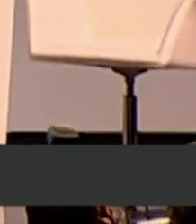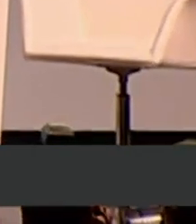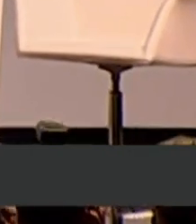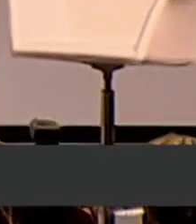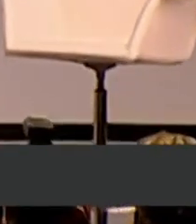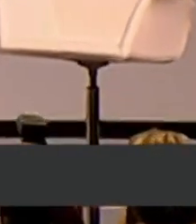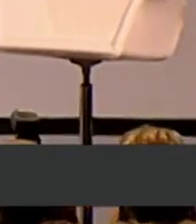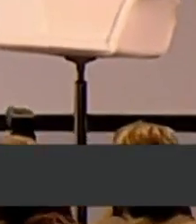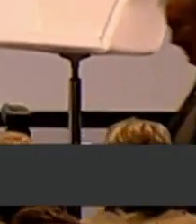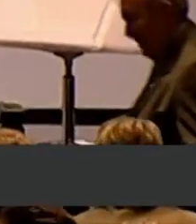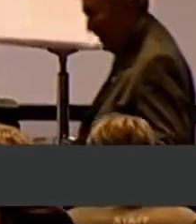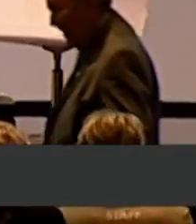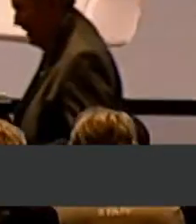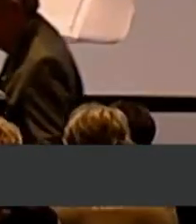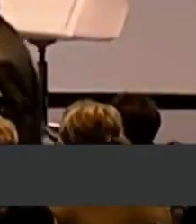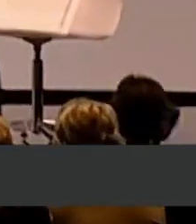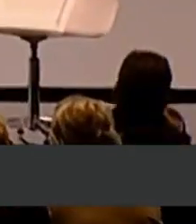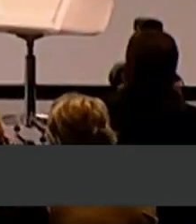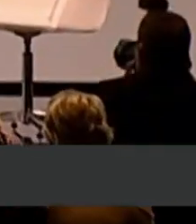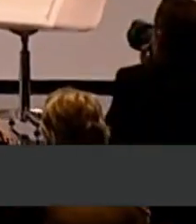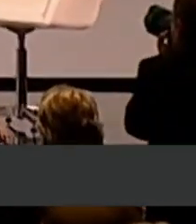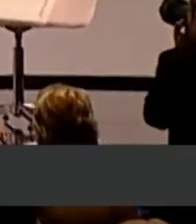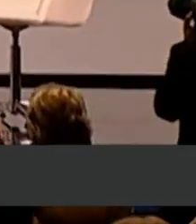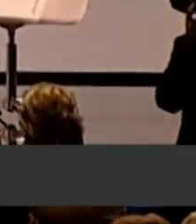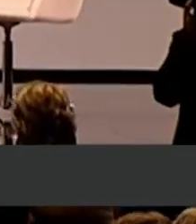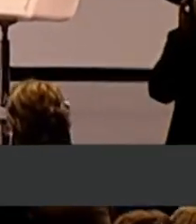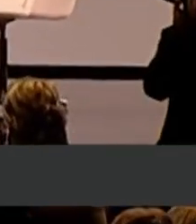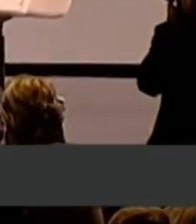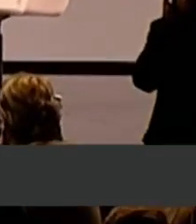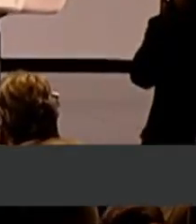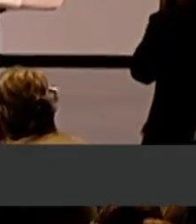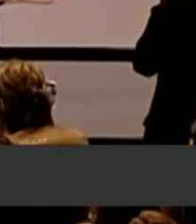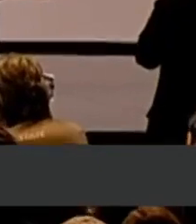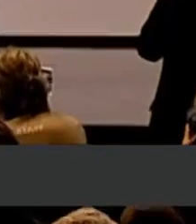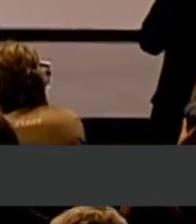da República para darmos continuidade ao evento.